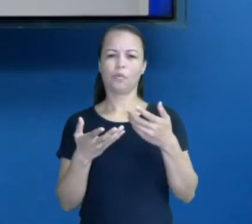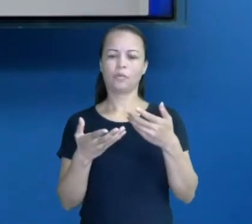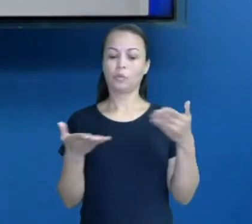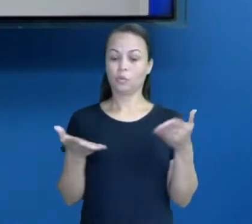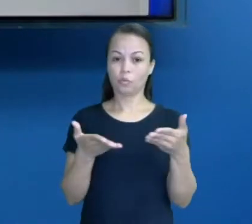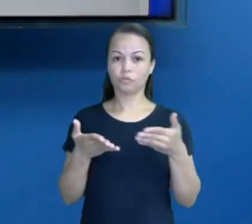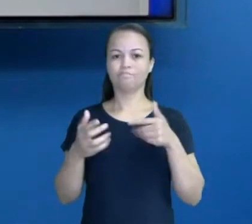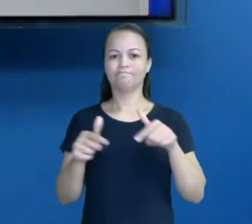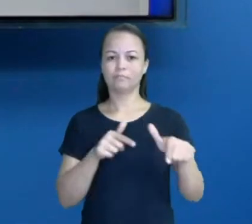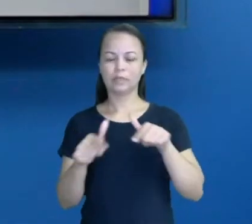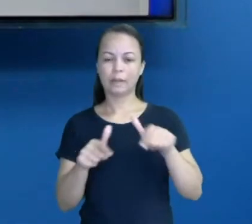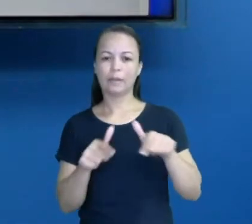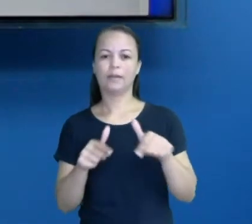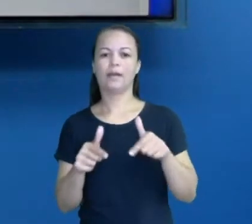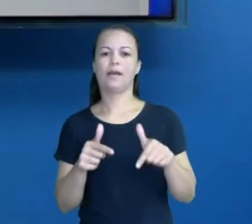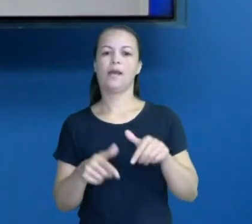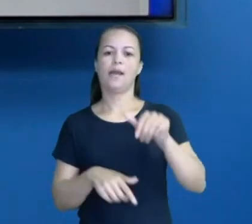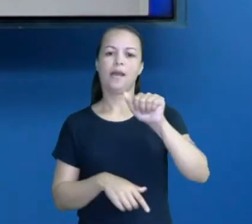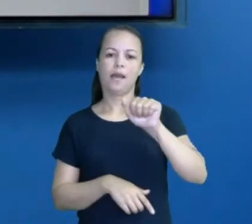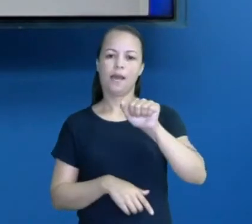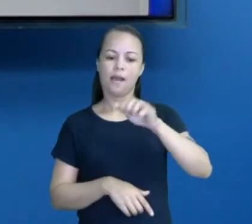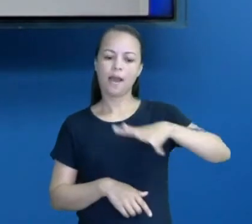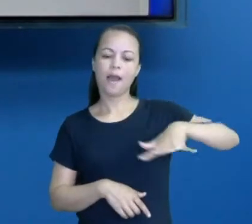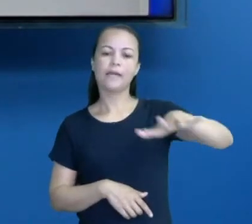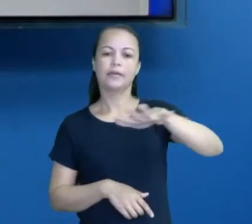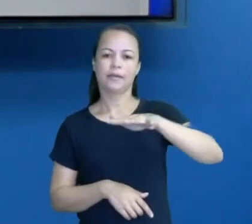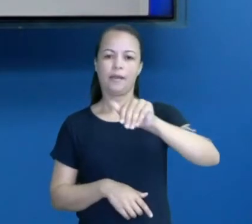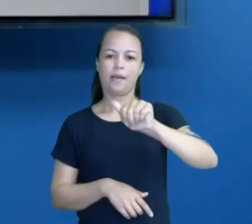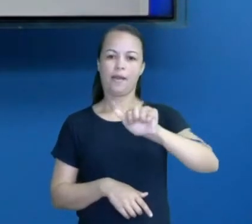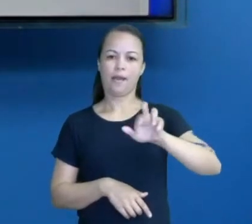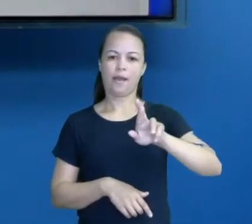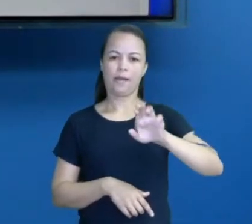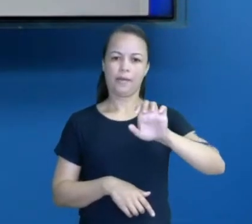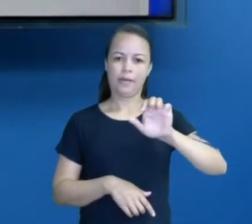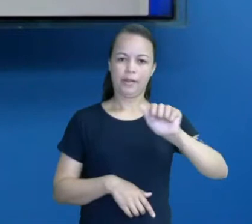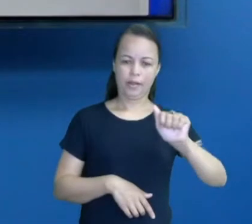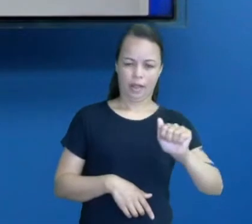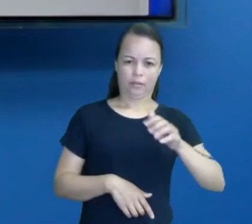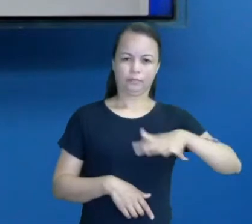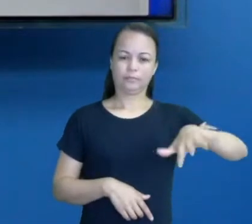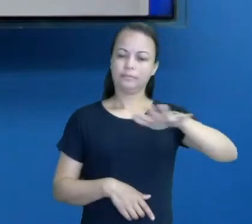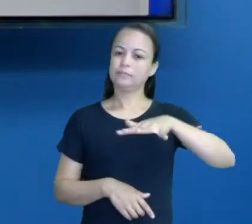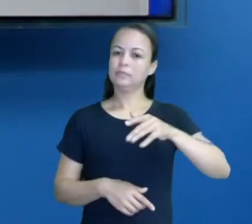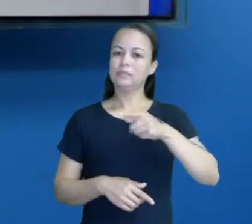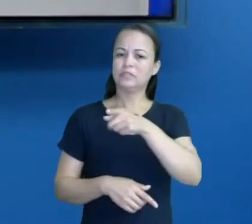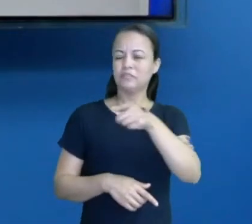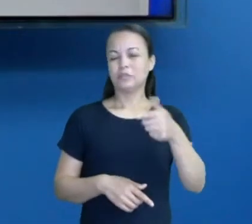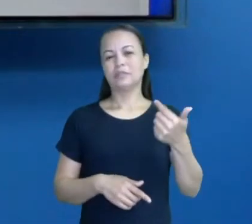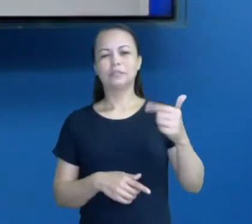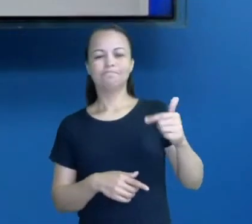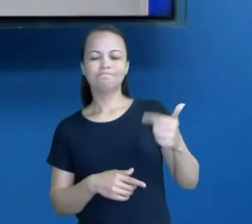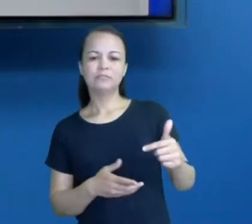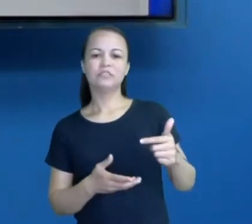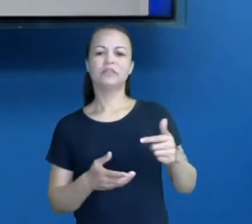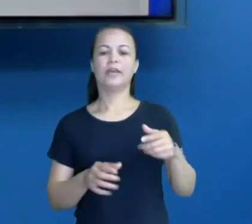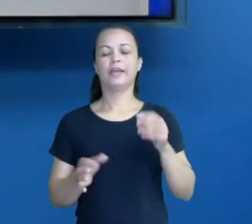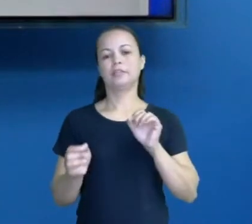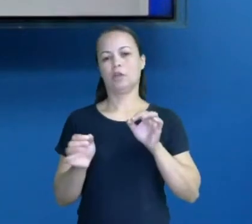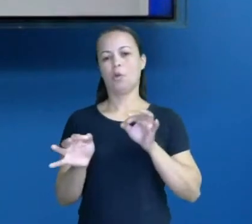trabalhar área. Então, a gente vai precisar dessa folha. Se vocês não tiverem, então providencie.